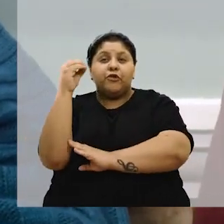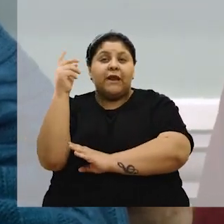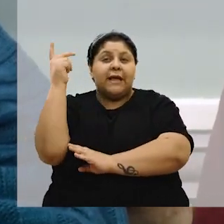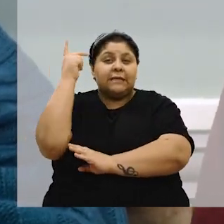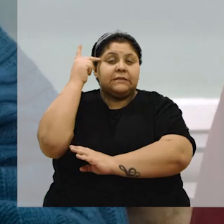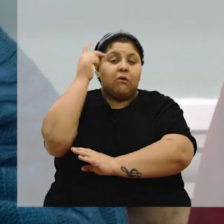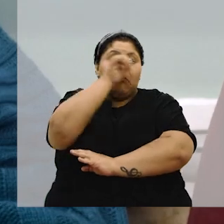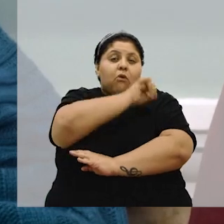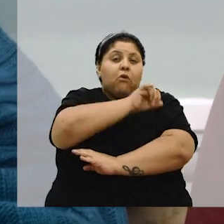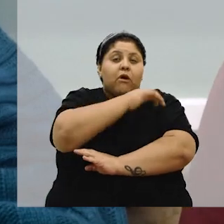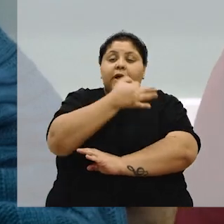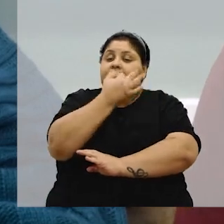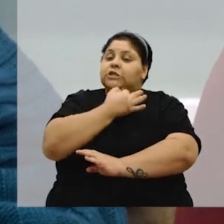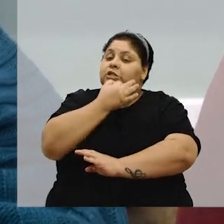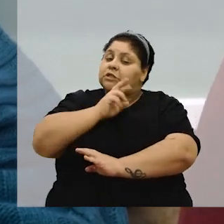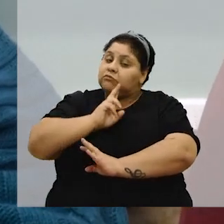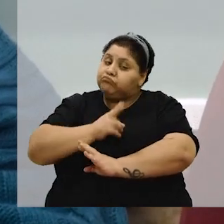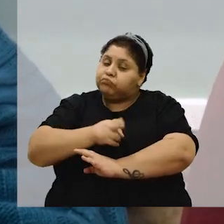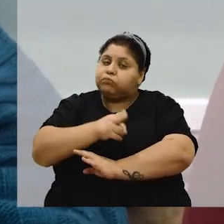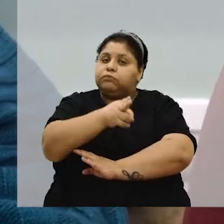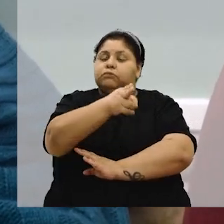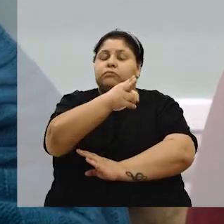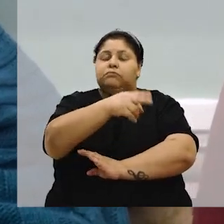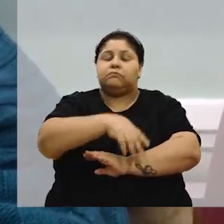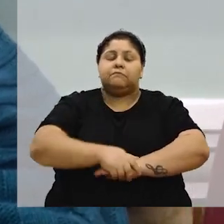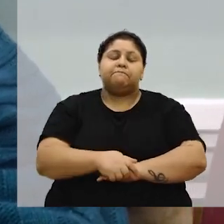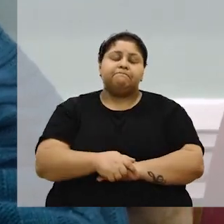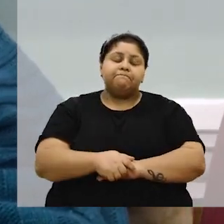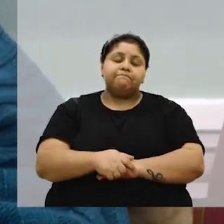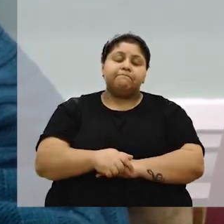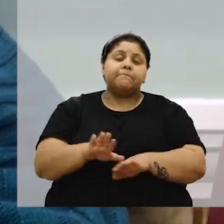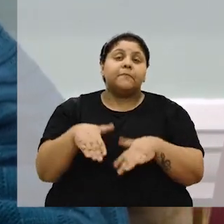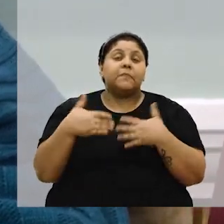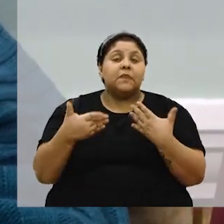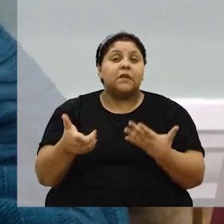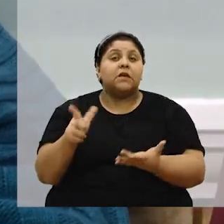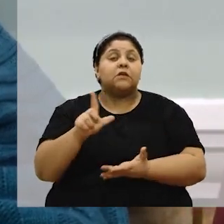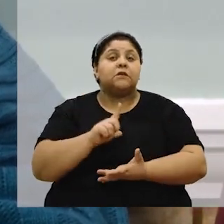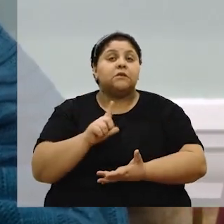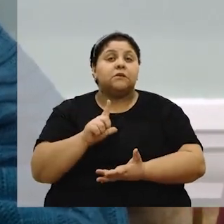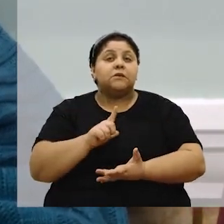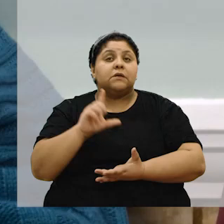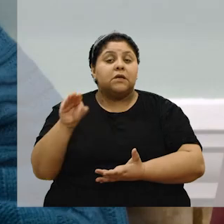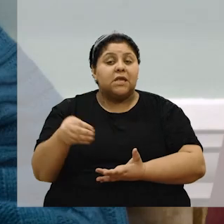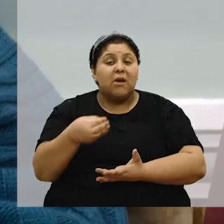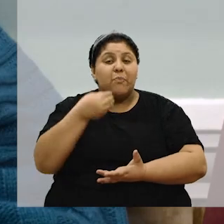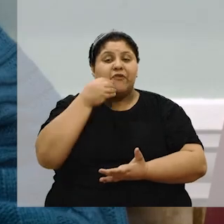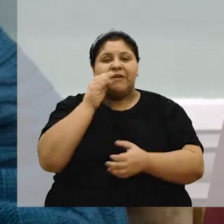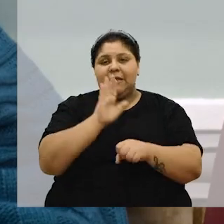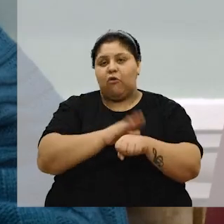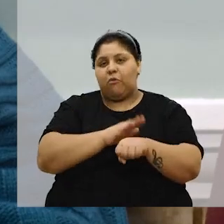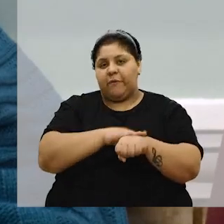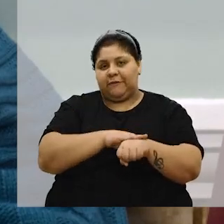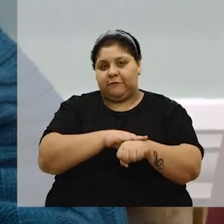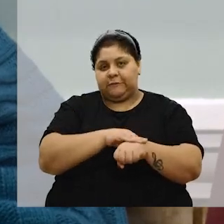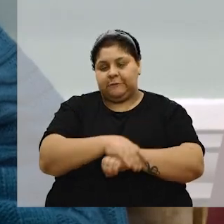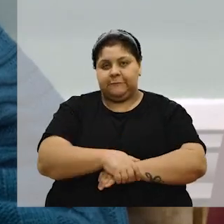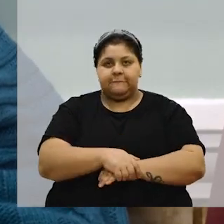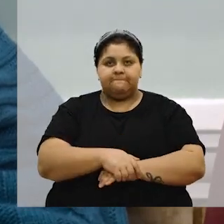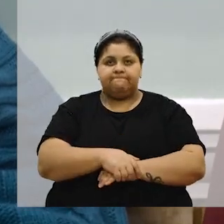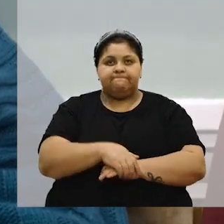no Rio, São Paulo. Caxias não para mesmo. Então nós temos que aproveitar esse